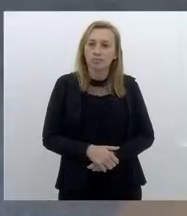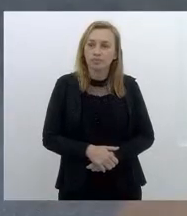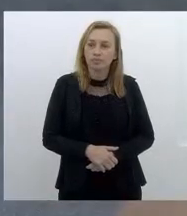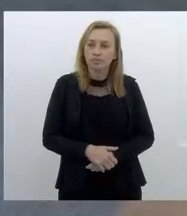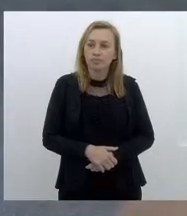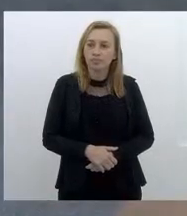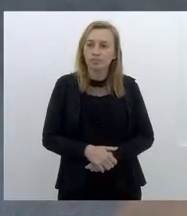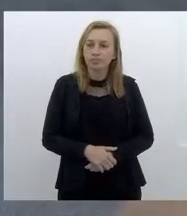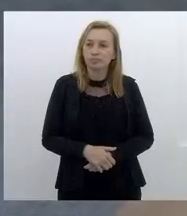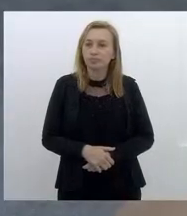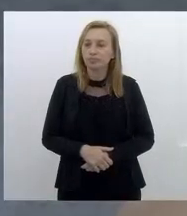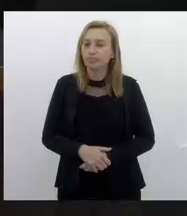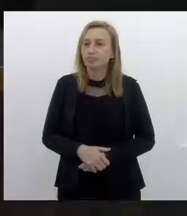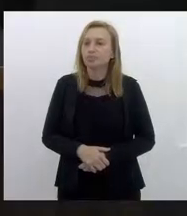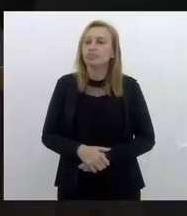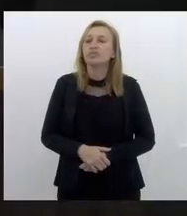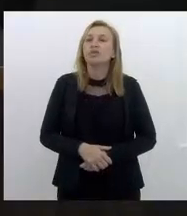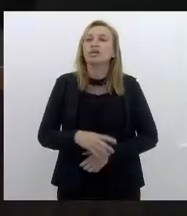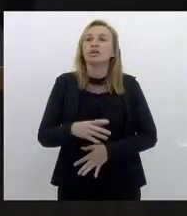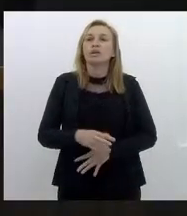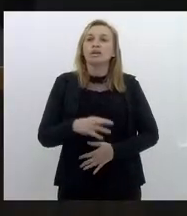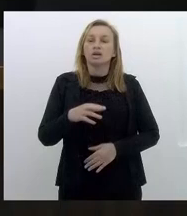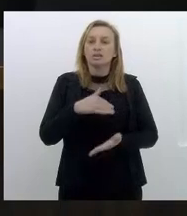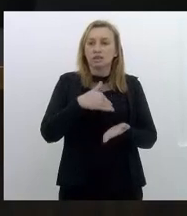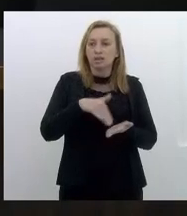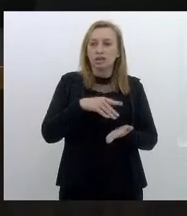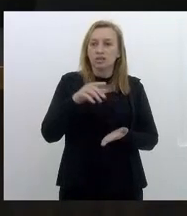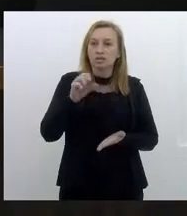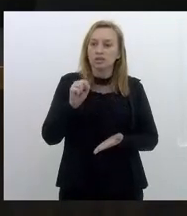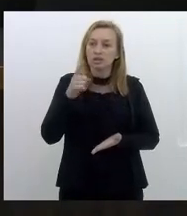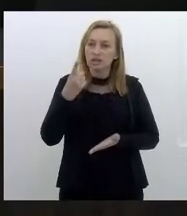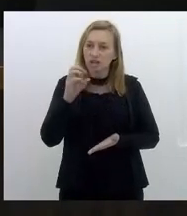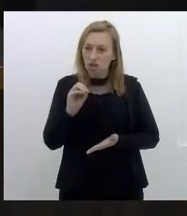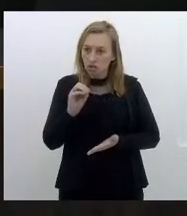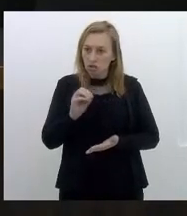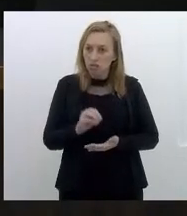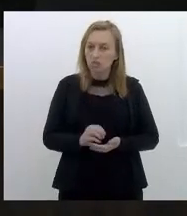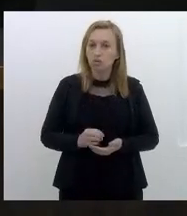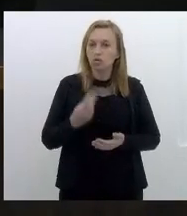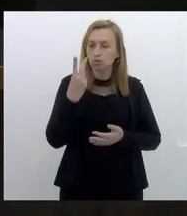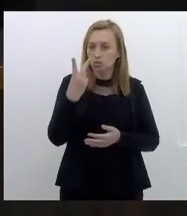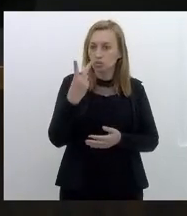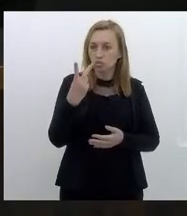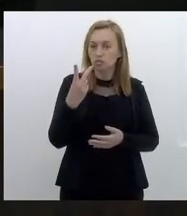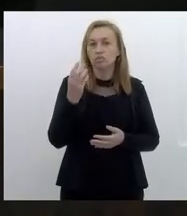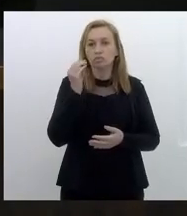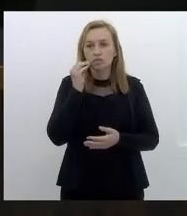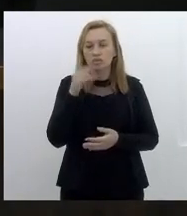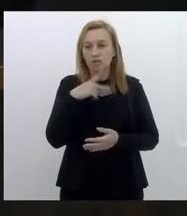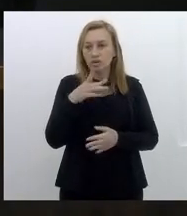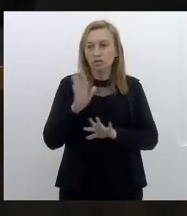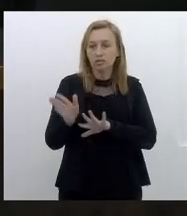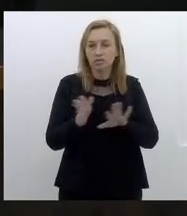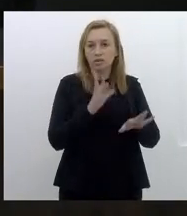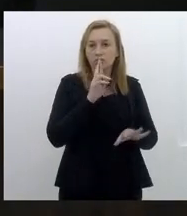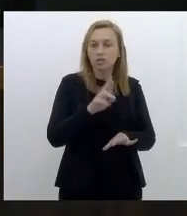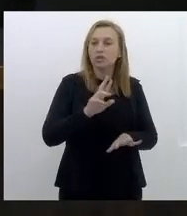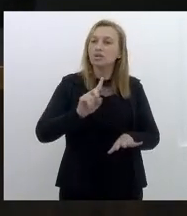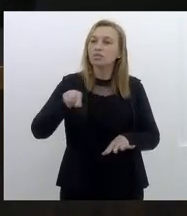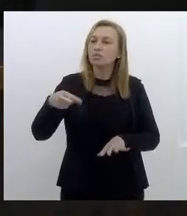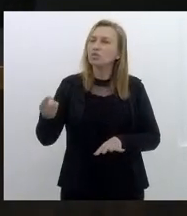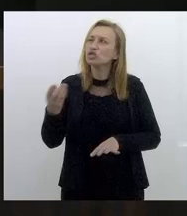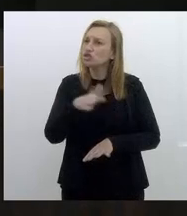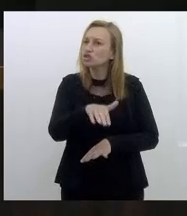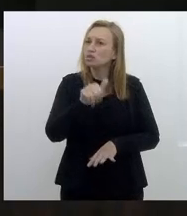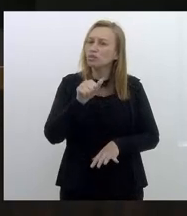passar a palavra para o secretário Sérgio Juliano que foi mencionado em 22 oportunidades para que passa a resposta na sequência